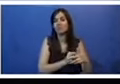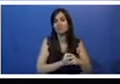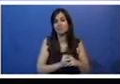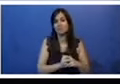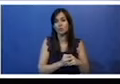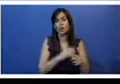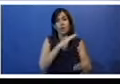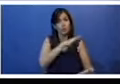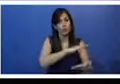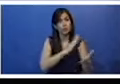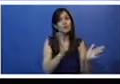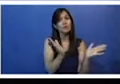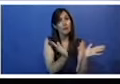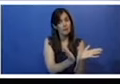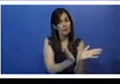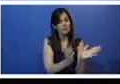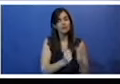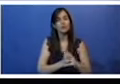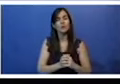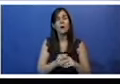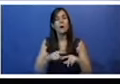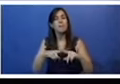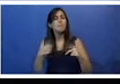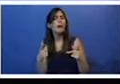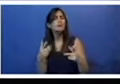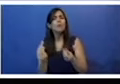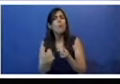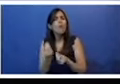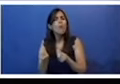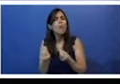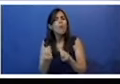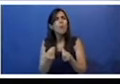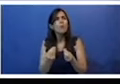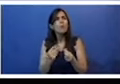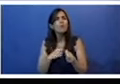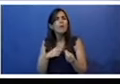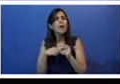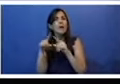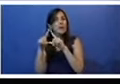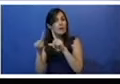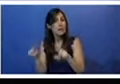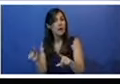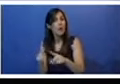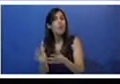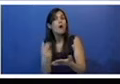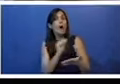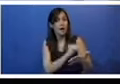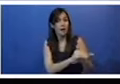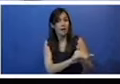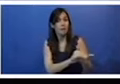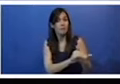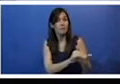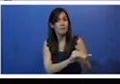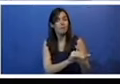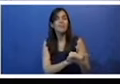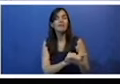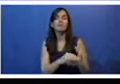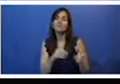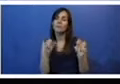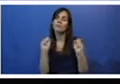no trapézio como no trapézio cabem três triângulos e dois deles formam